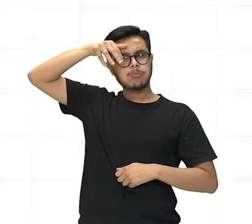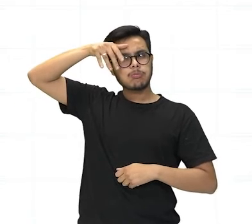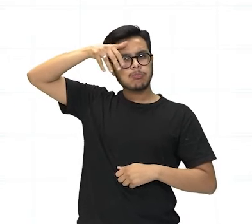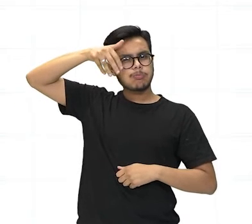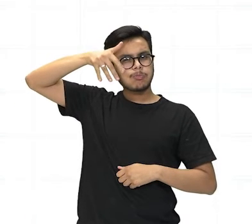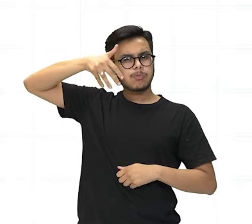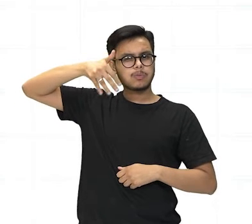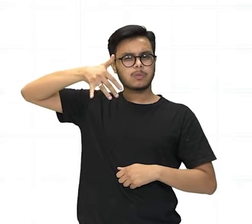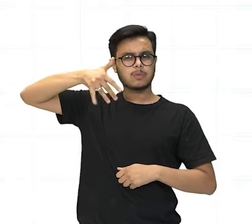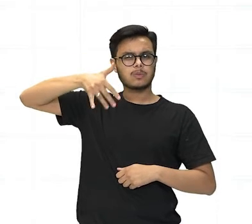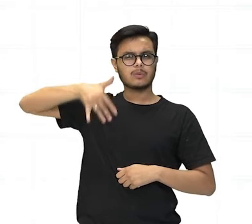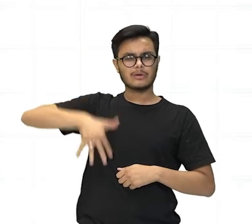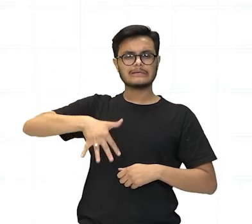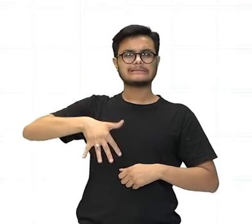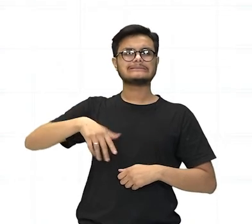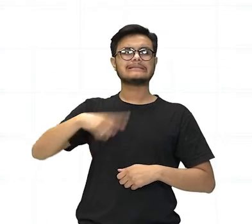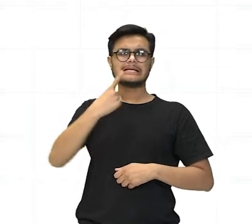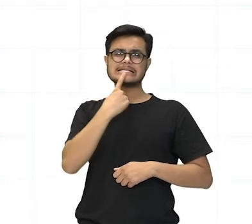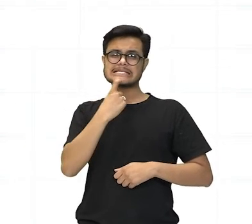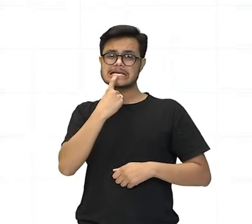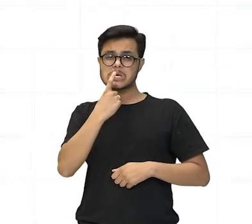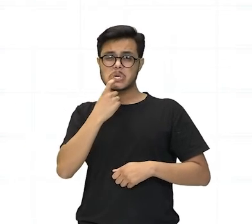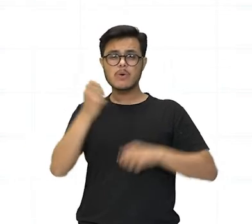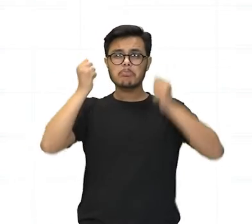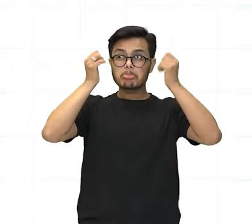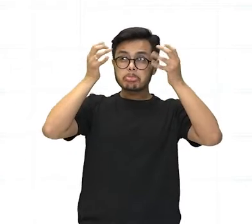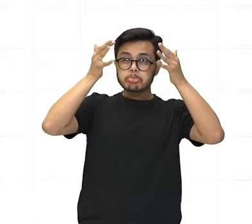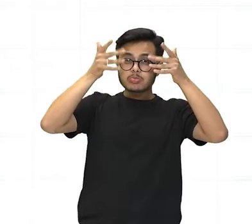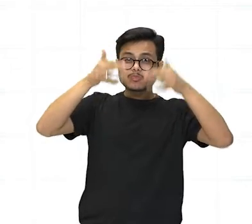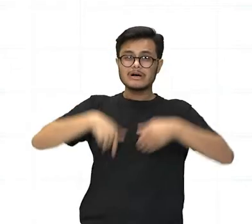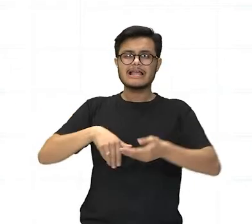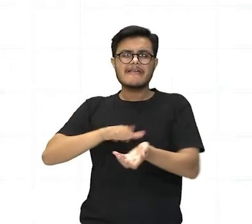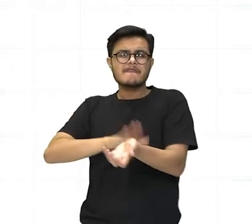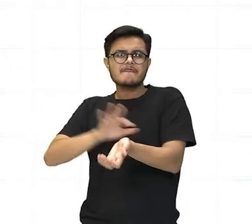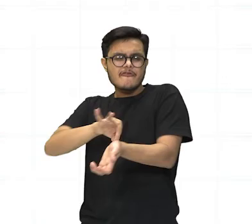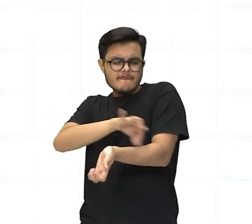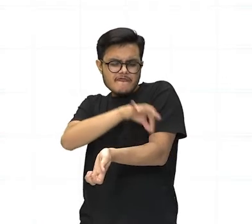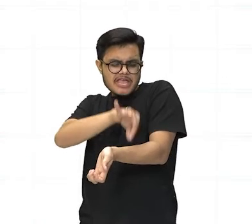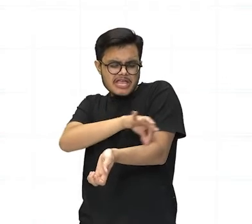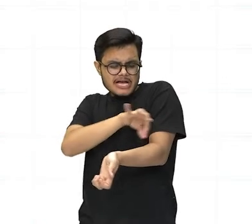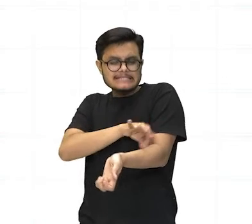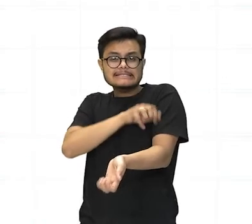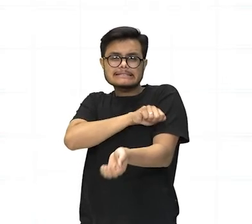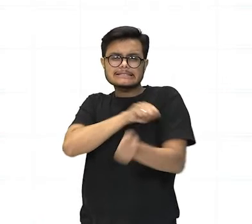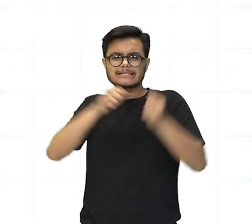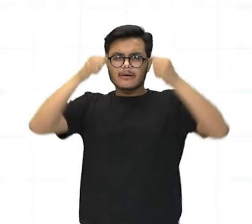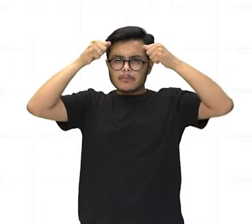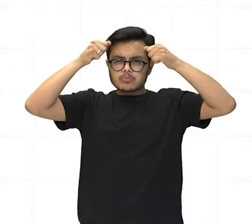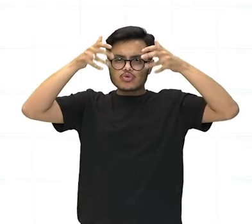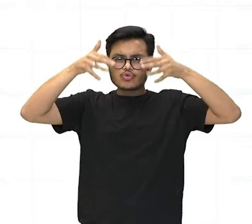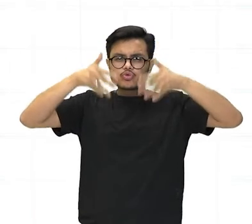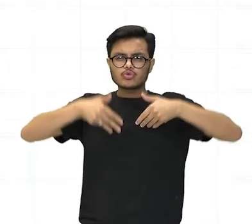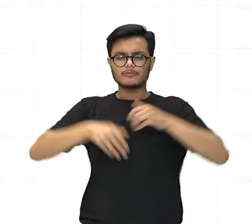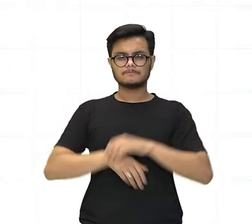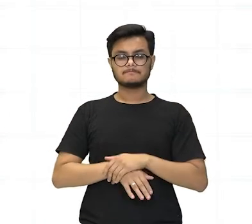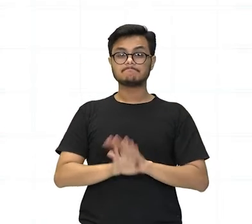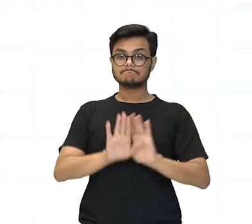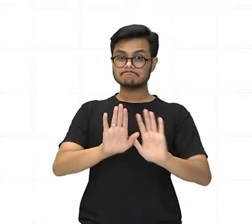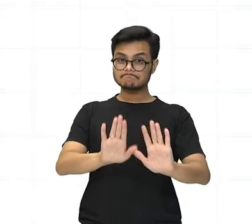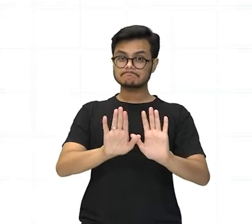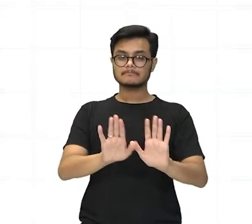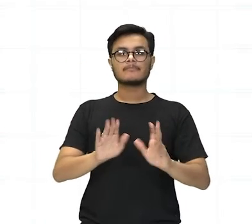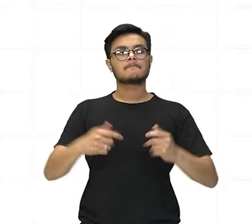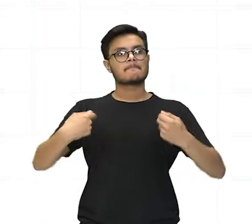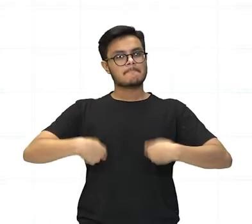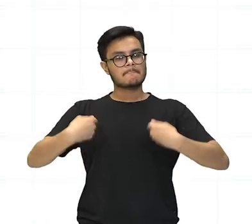abundante devido ao grande número de vasos sanguíneos concentrados nessa região do corpo. Então, quando se